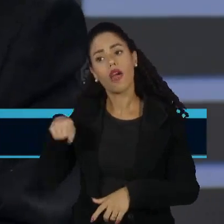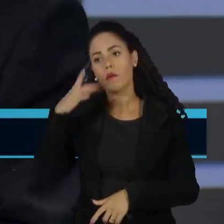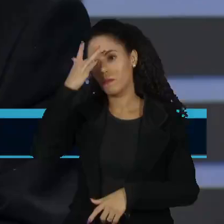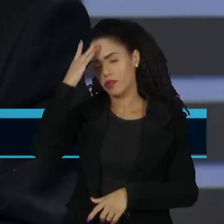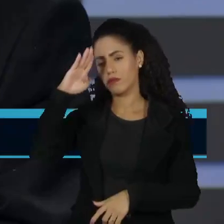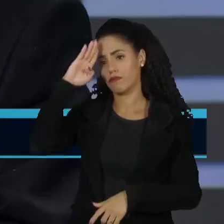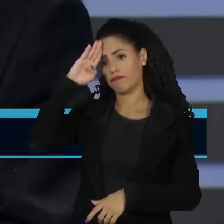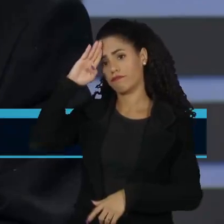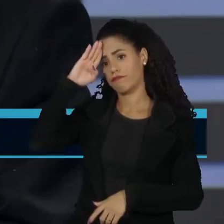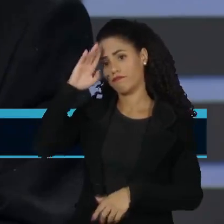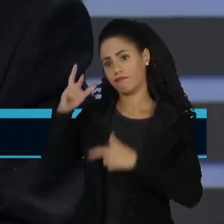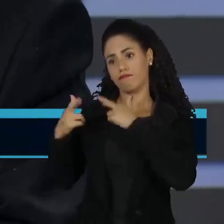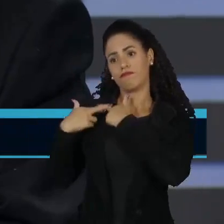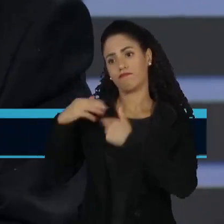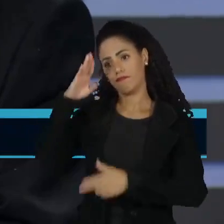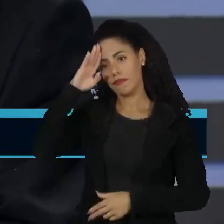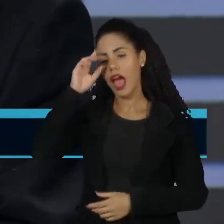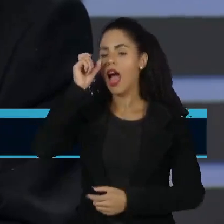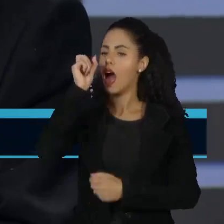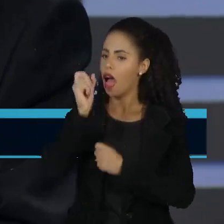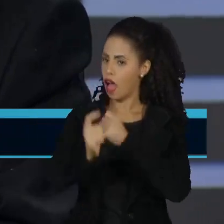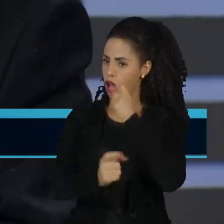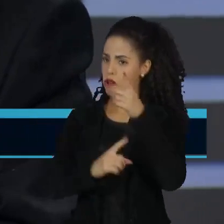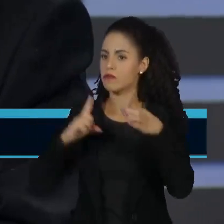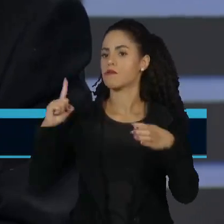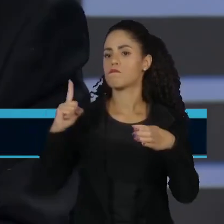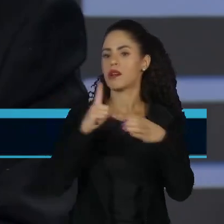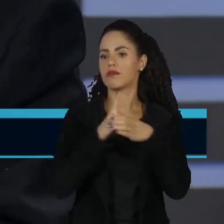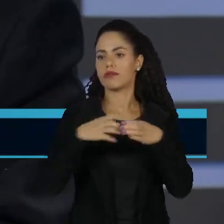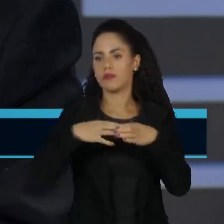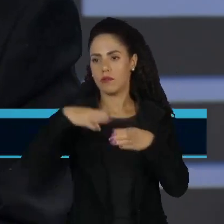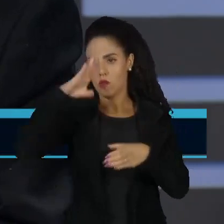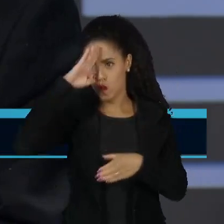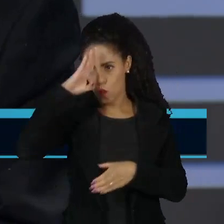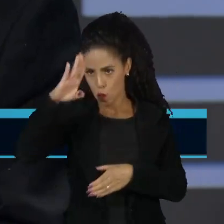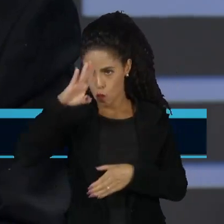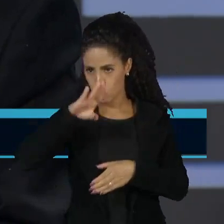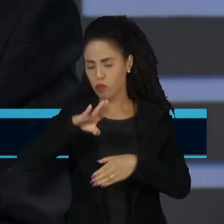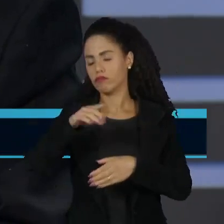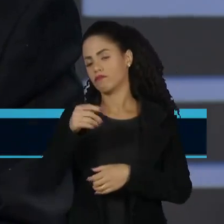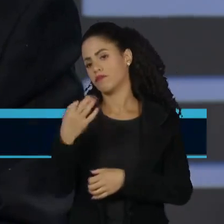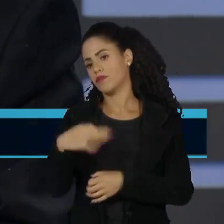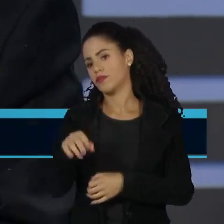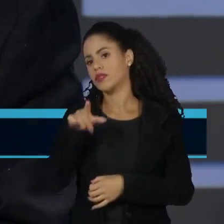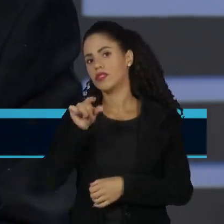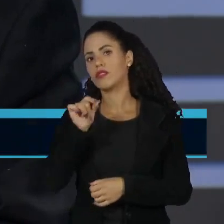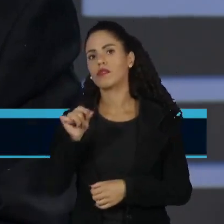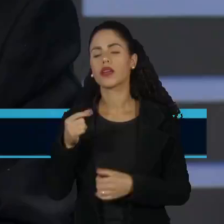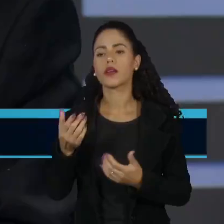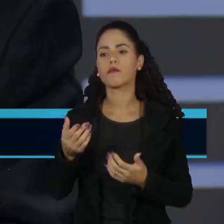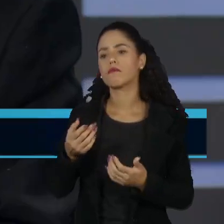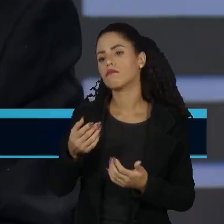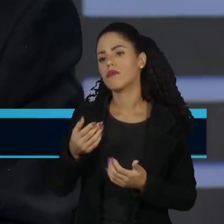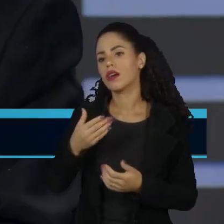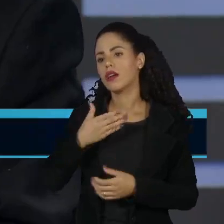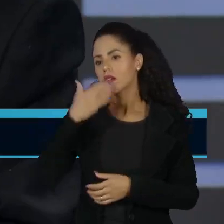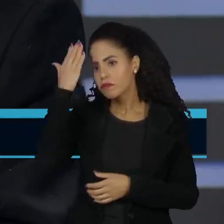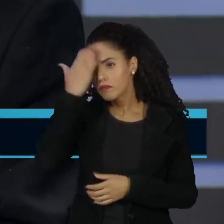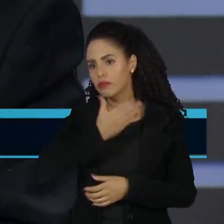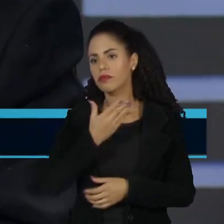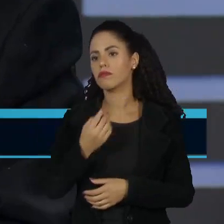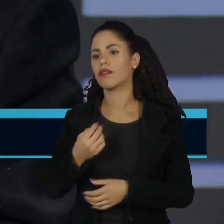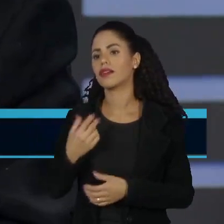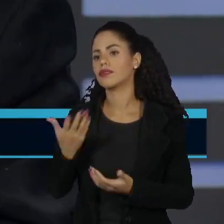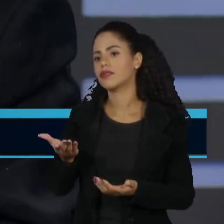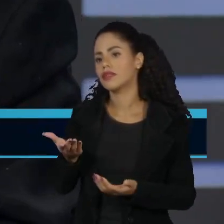né? Que alguns elementos das Forças Armadas, de fato, deram uma espécie de atestado de pouca